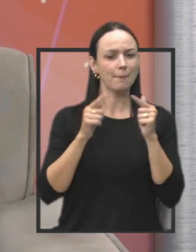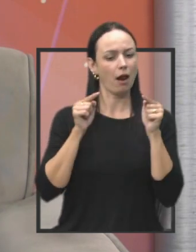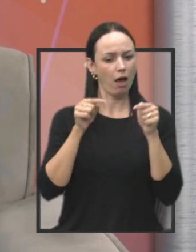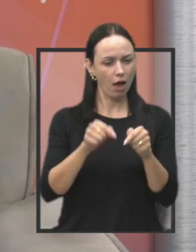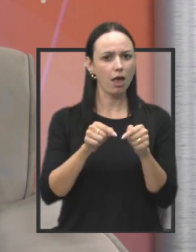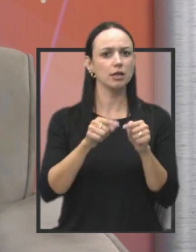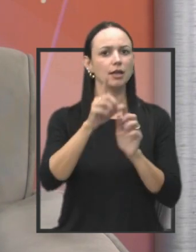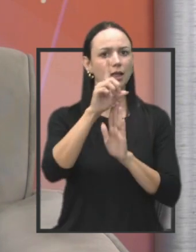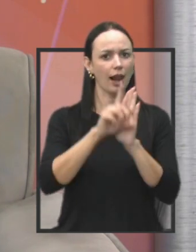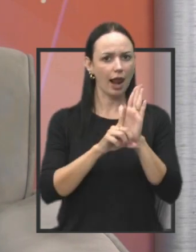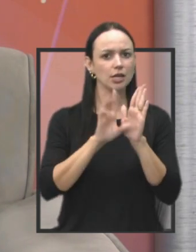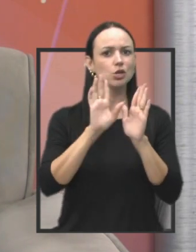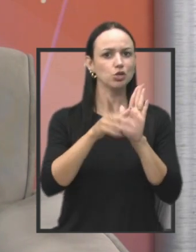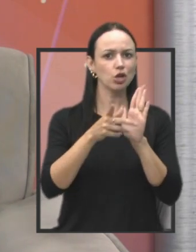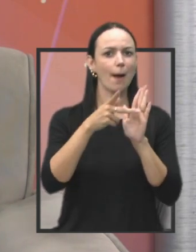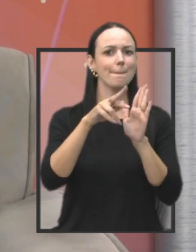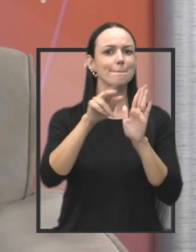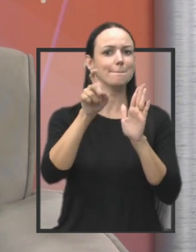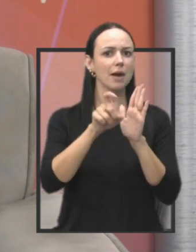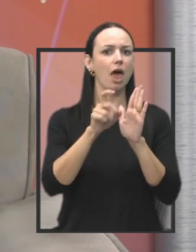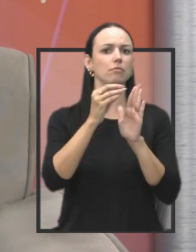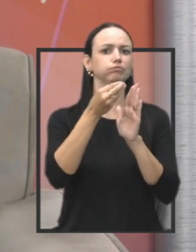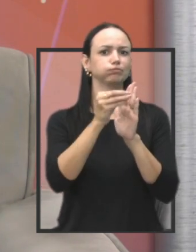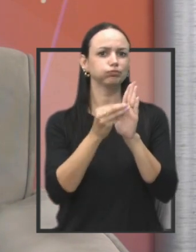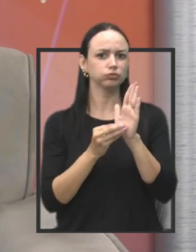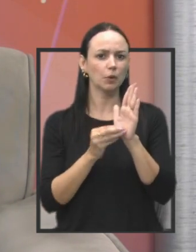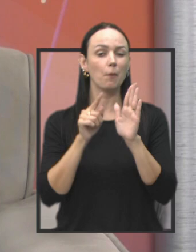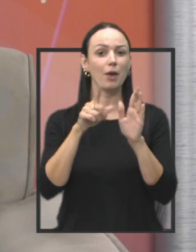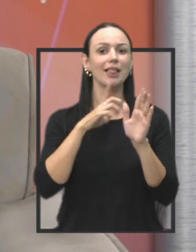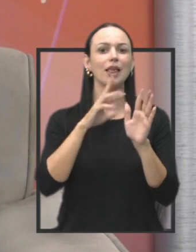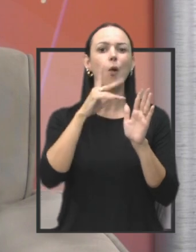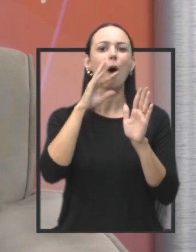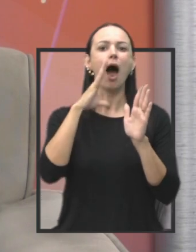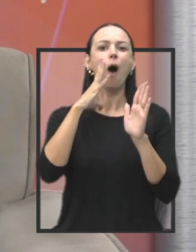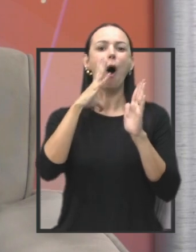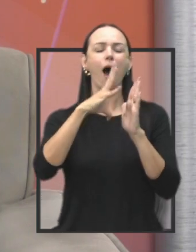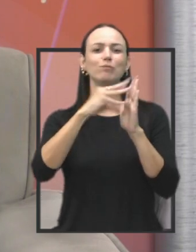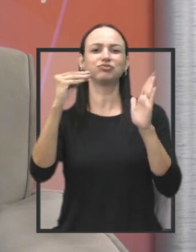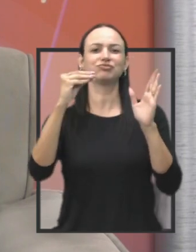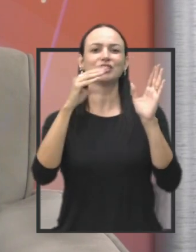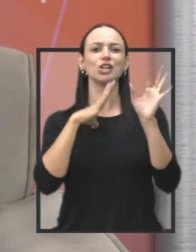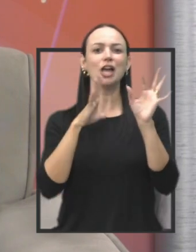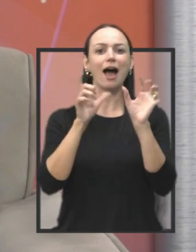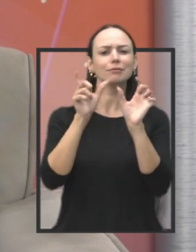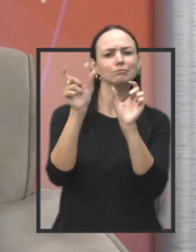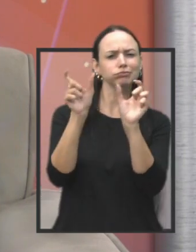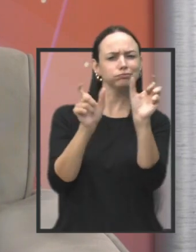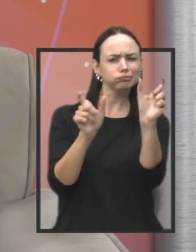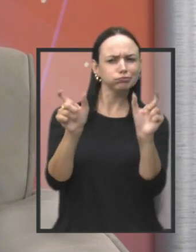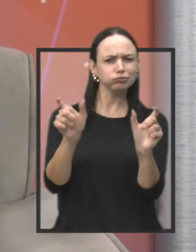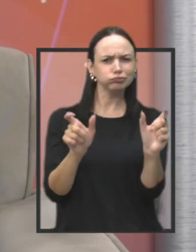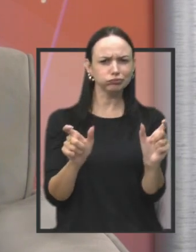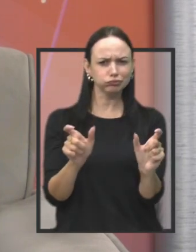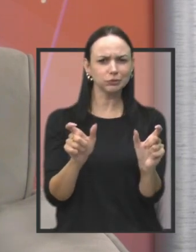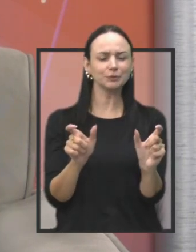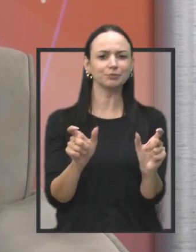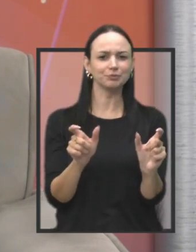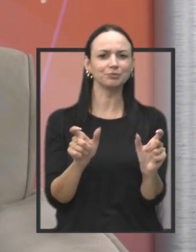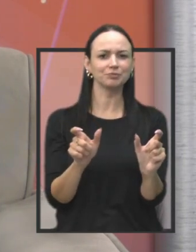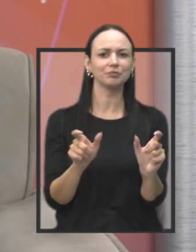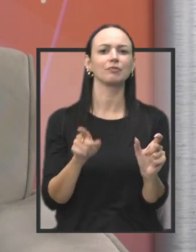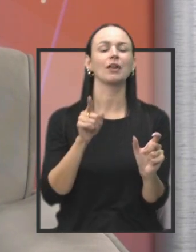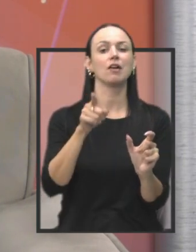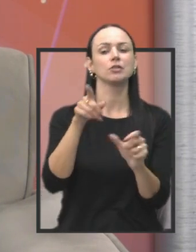porque ela traz já um cenário, um raio-x daquilo. Aí o contribuinte fala e você,